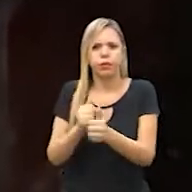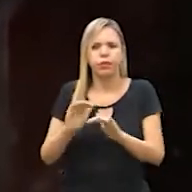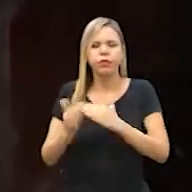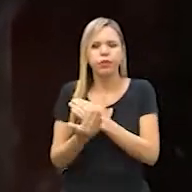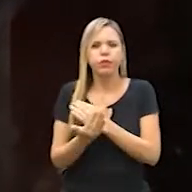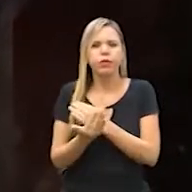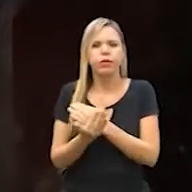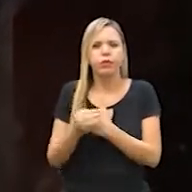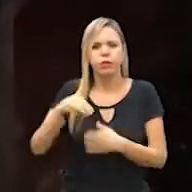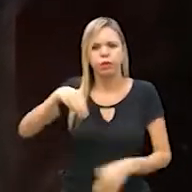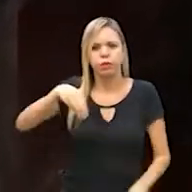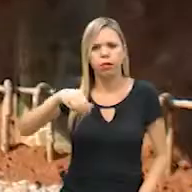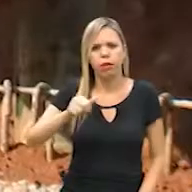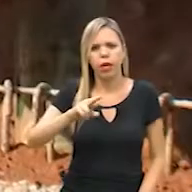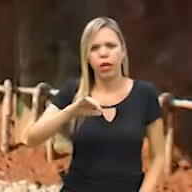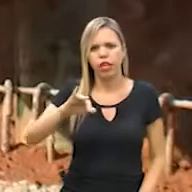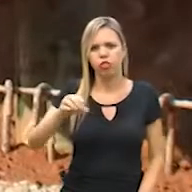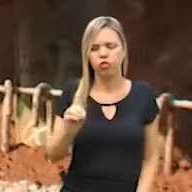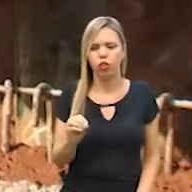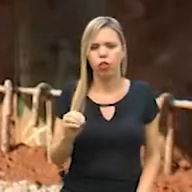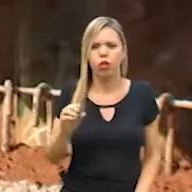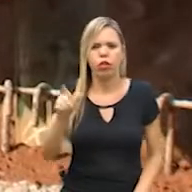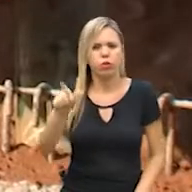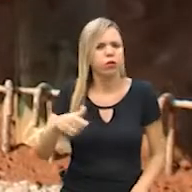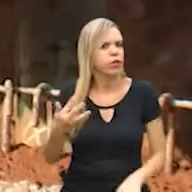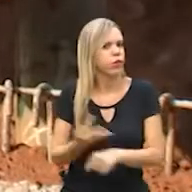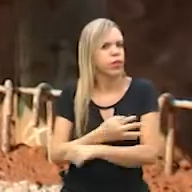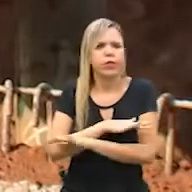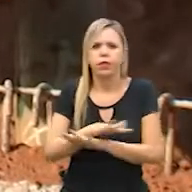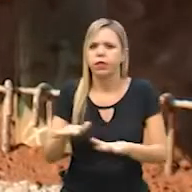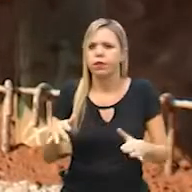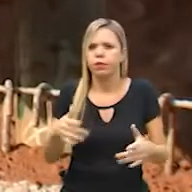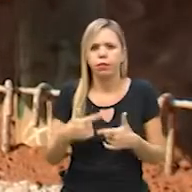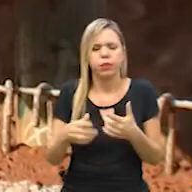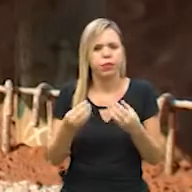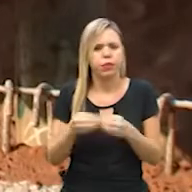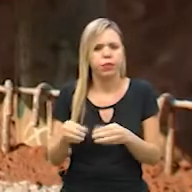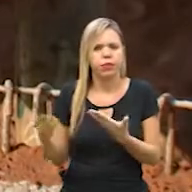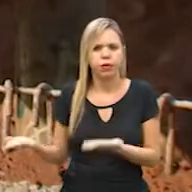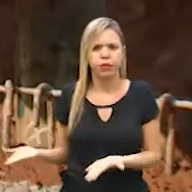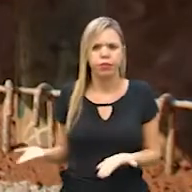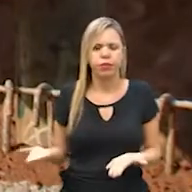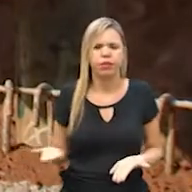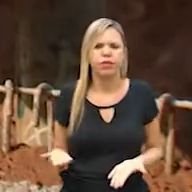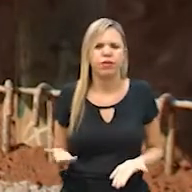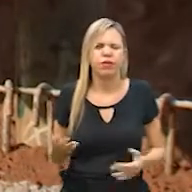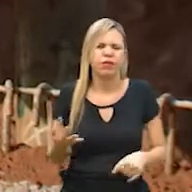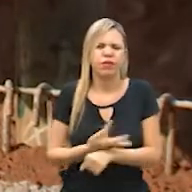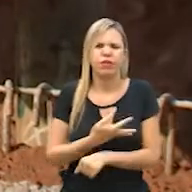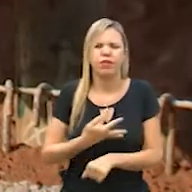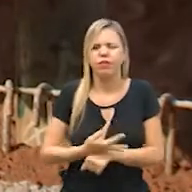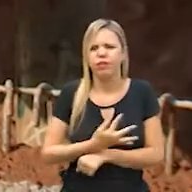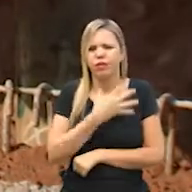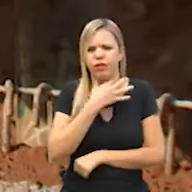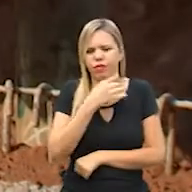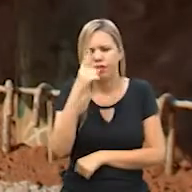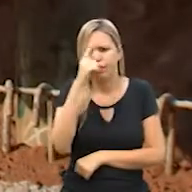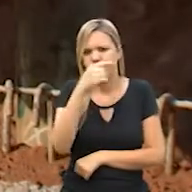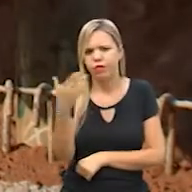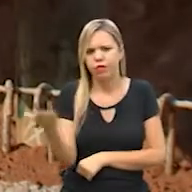próximo do bairro Jardim Marajó, este morador não aguenta mais os transtornos. Olha, está passando uma dificuldade muito